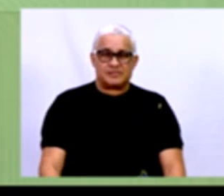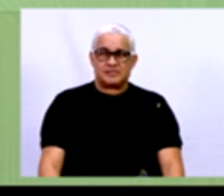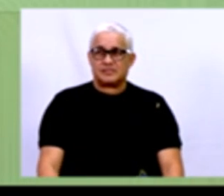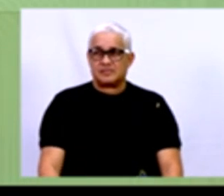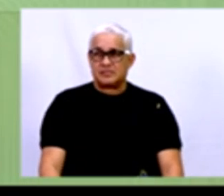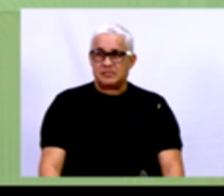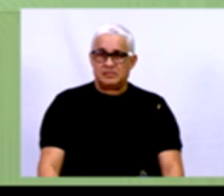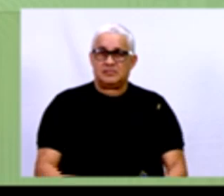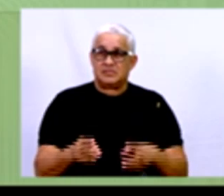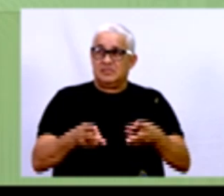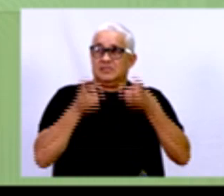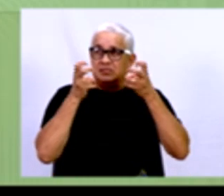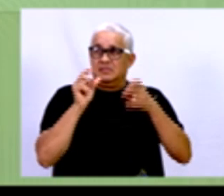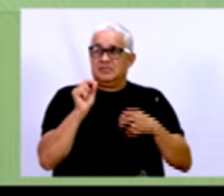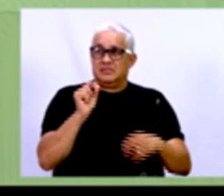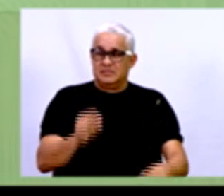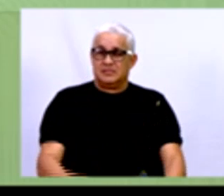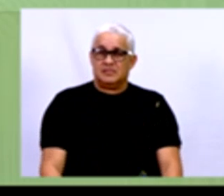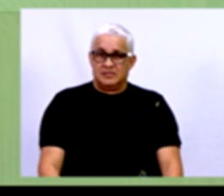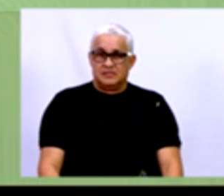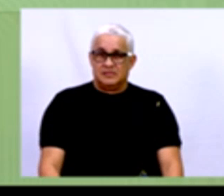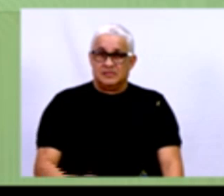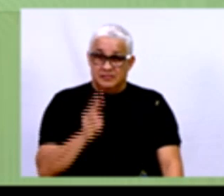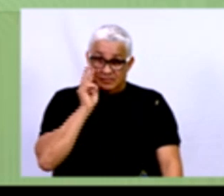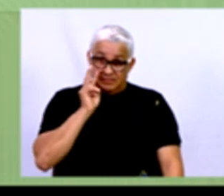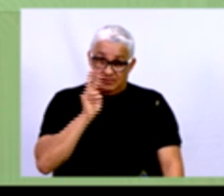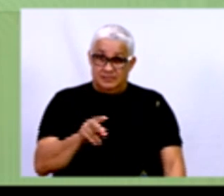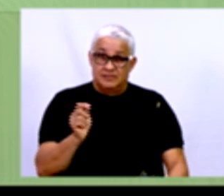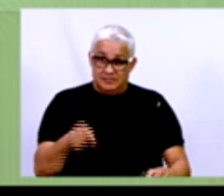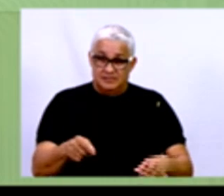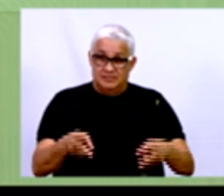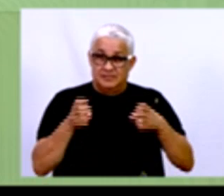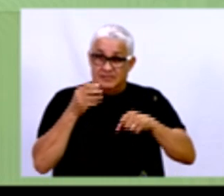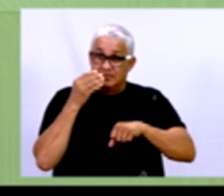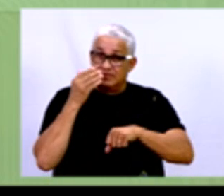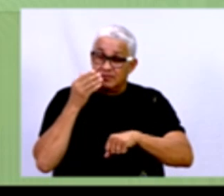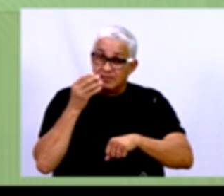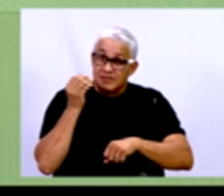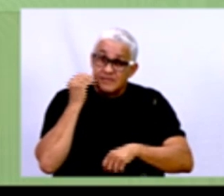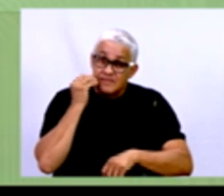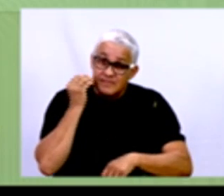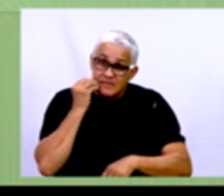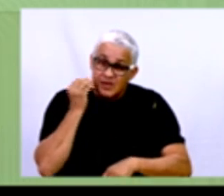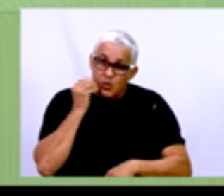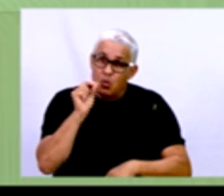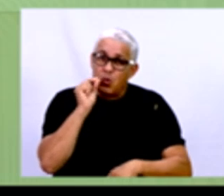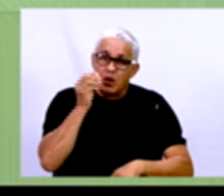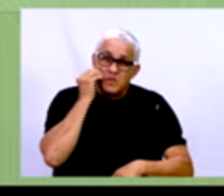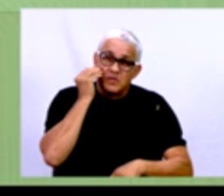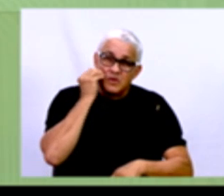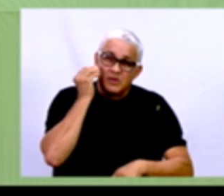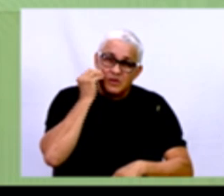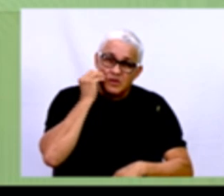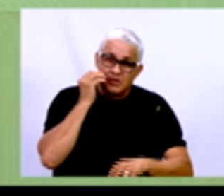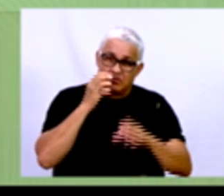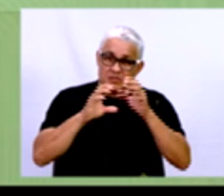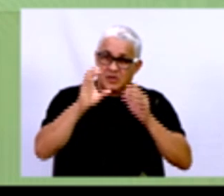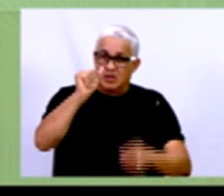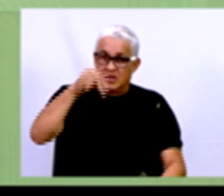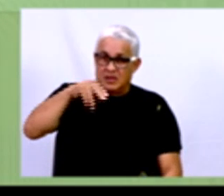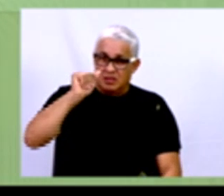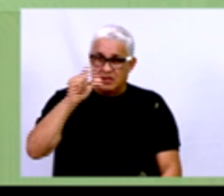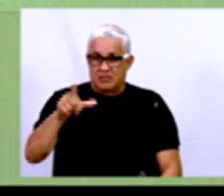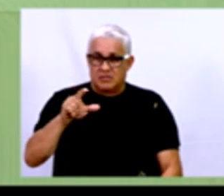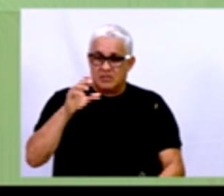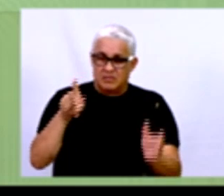nós percebemos visivelmente, eles estão testando o canal que eles estão utilizando para comunicar, né? Que